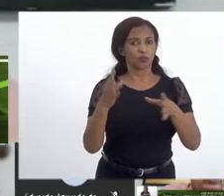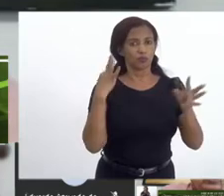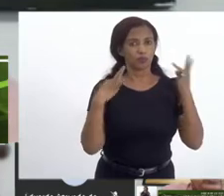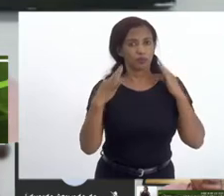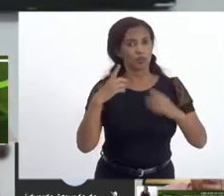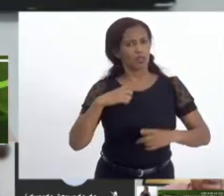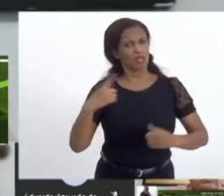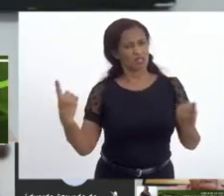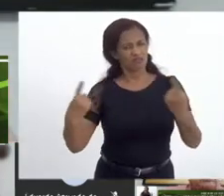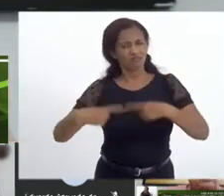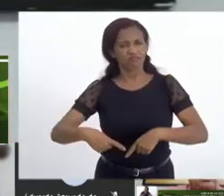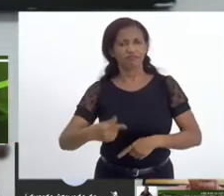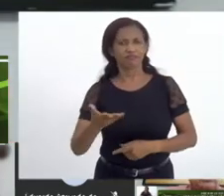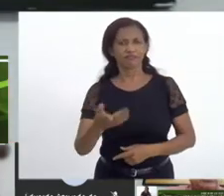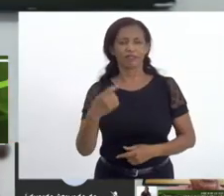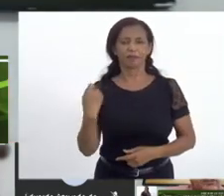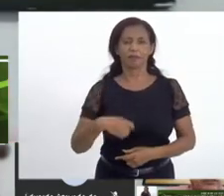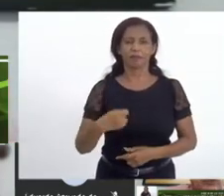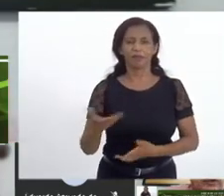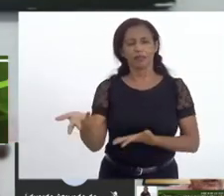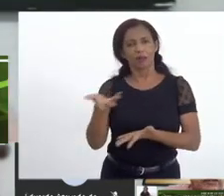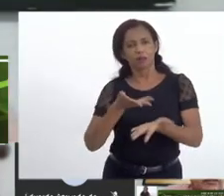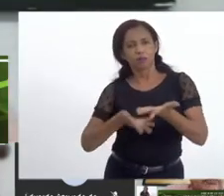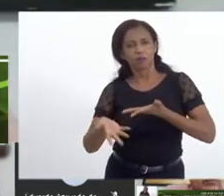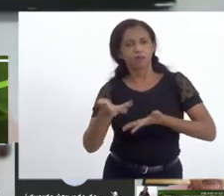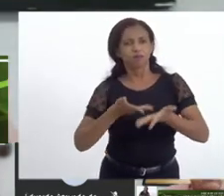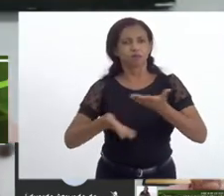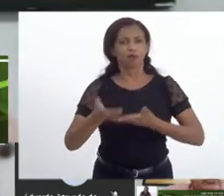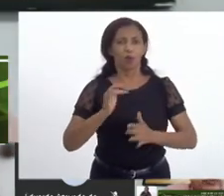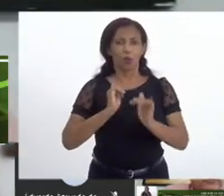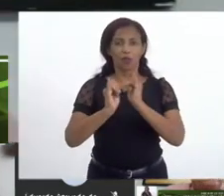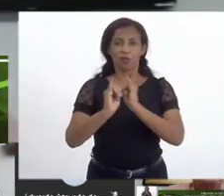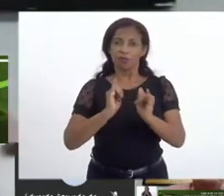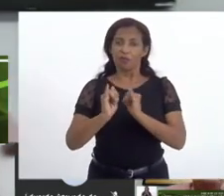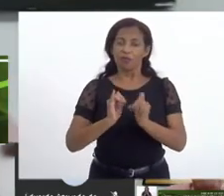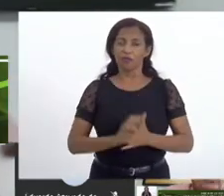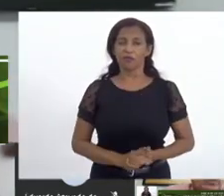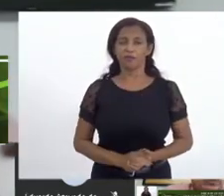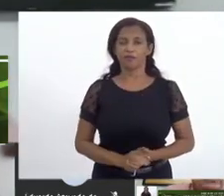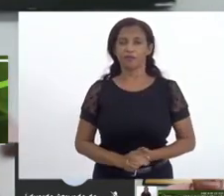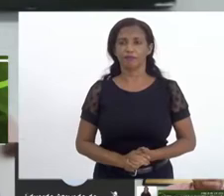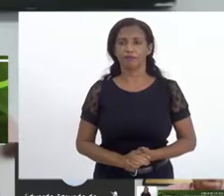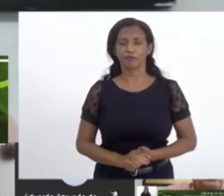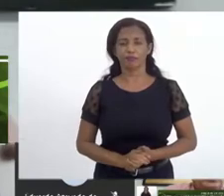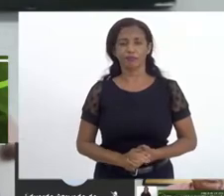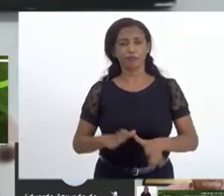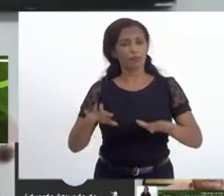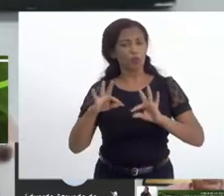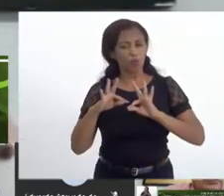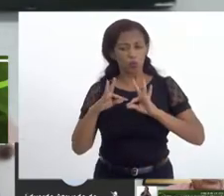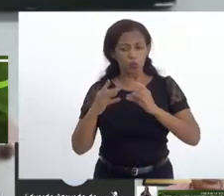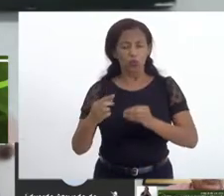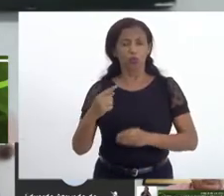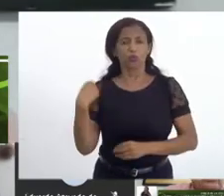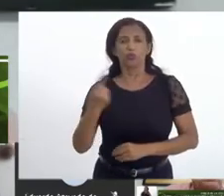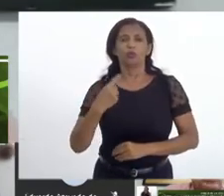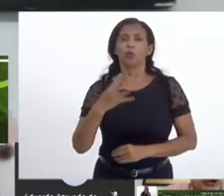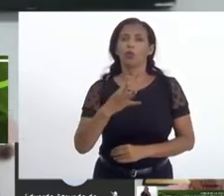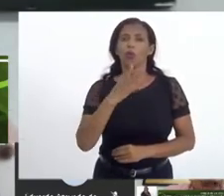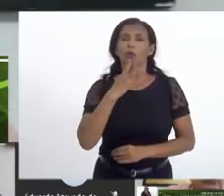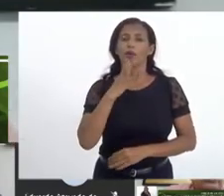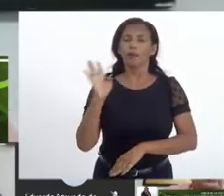esse desafio aí, e a gente quer colaborar com as informações, aquilo que nós conhecemos